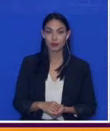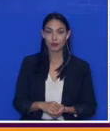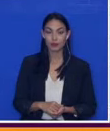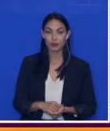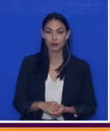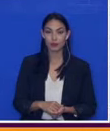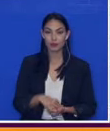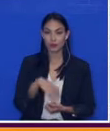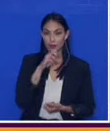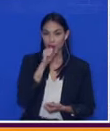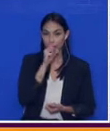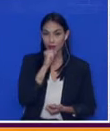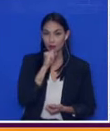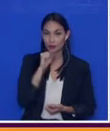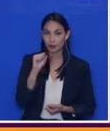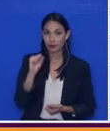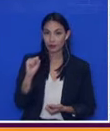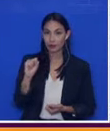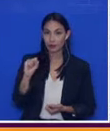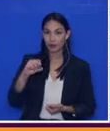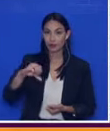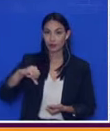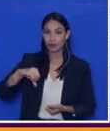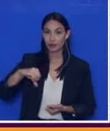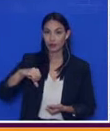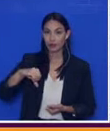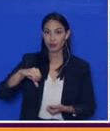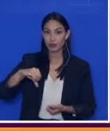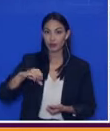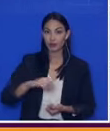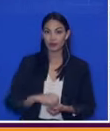Bola laranja, número 89.